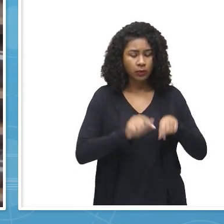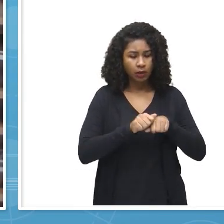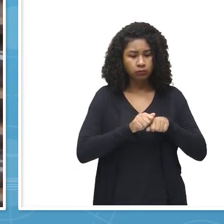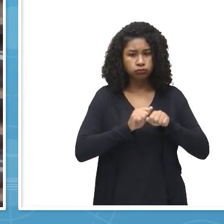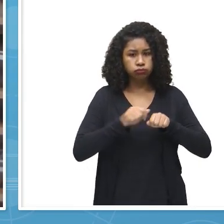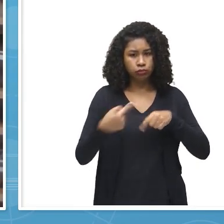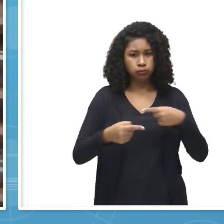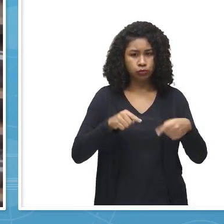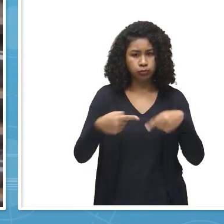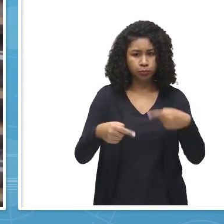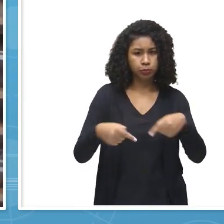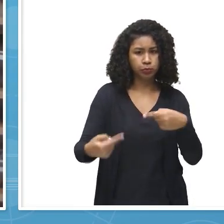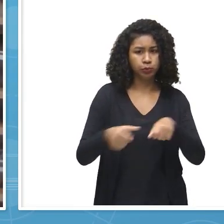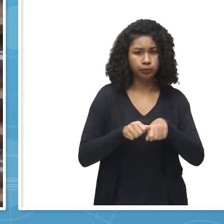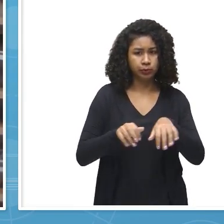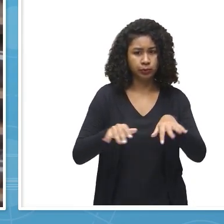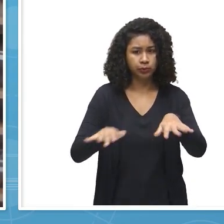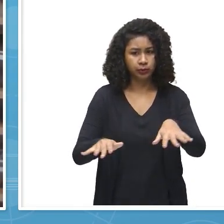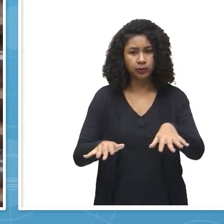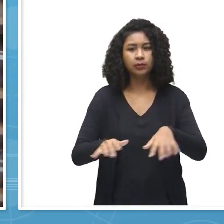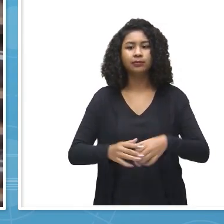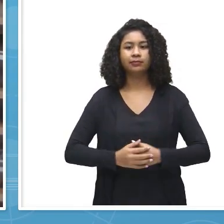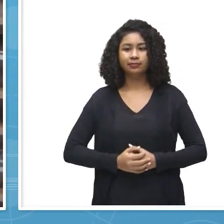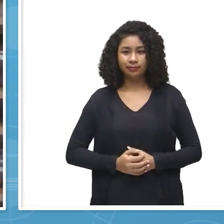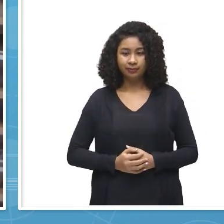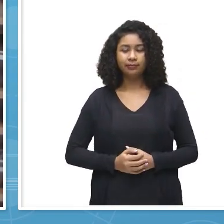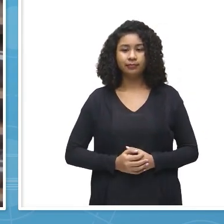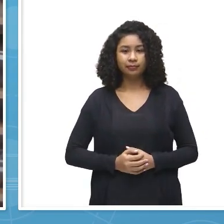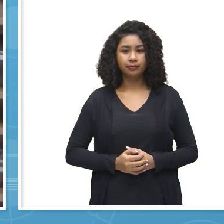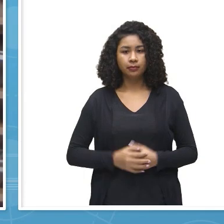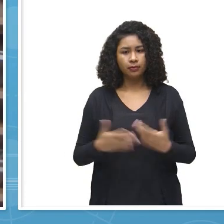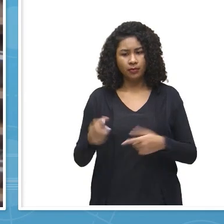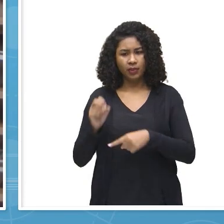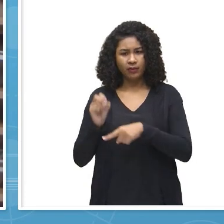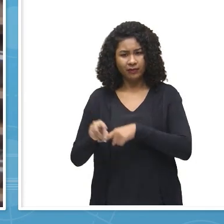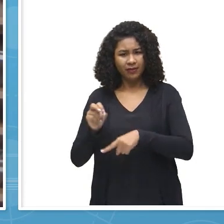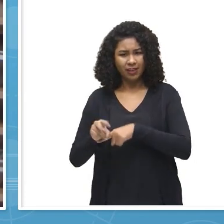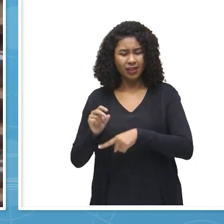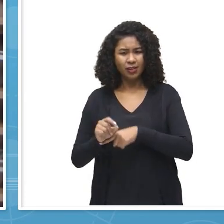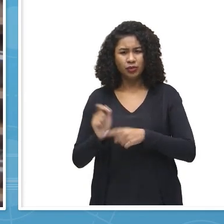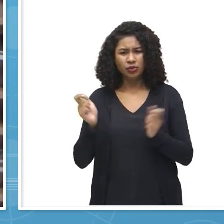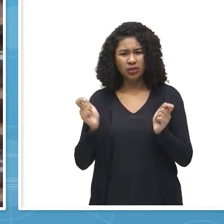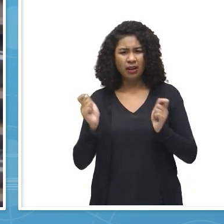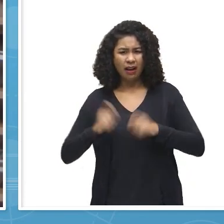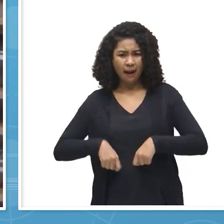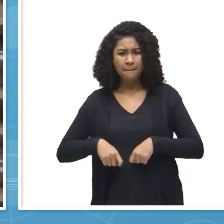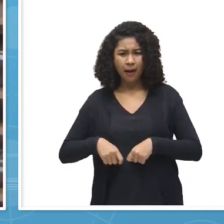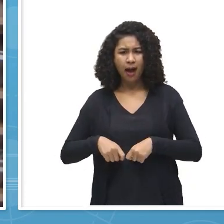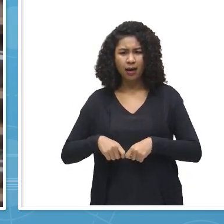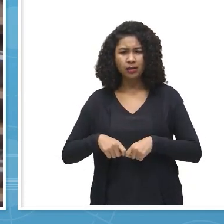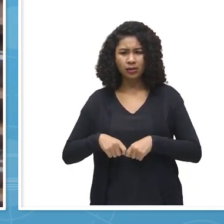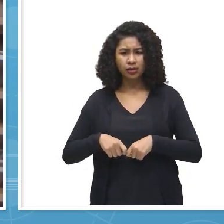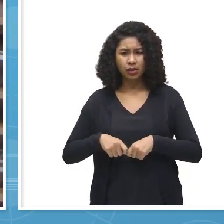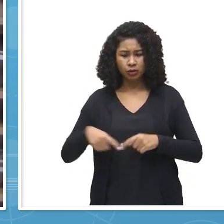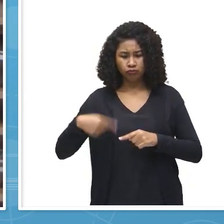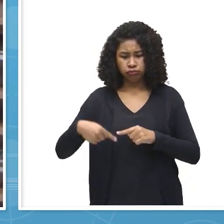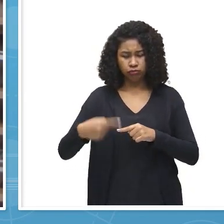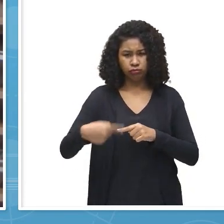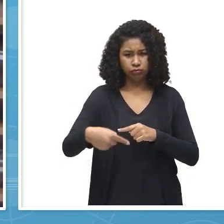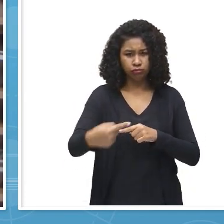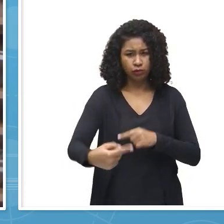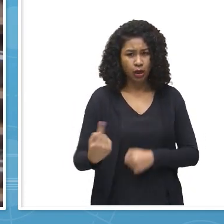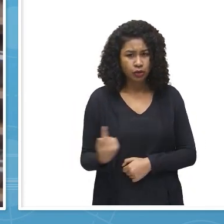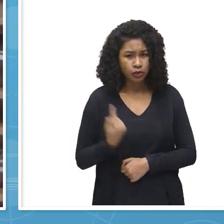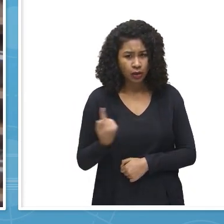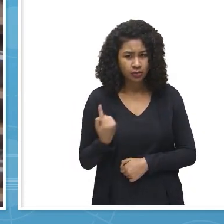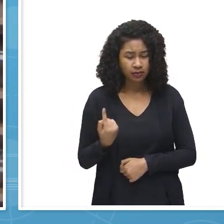multiplicarem e seguirem até a próxima célula. Então, como os vírus eles não têm essa capacidade de se reproduzir sozinhos, então